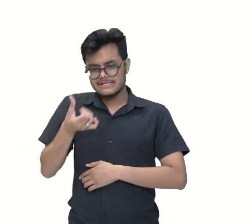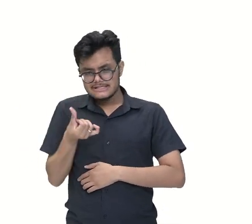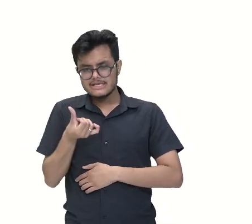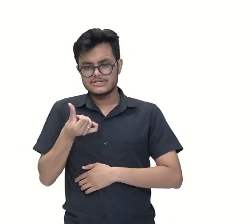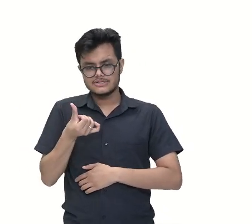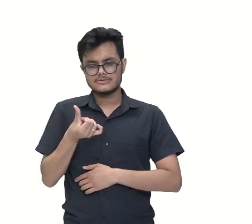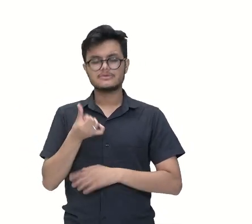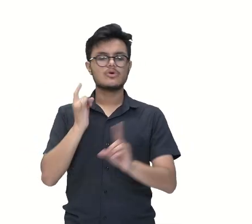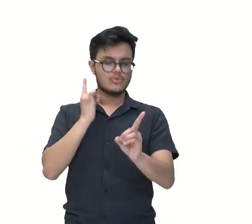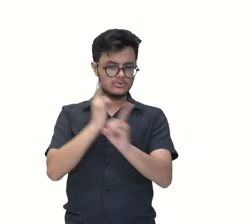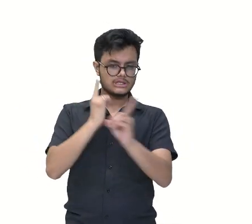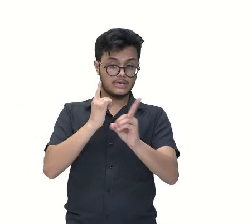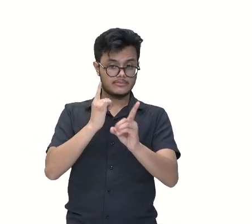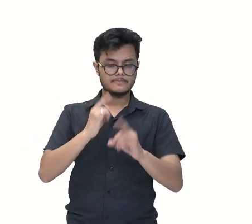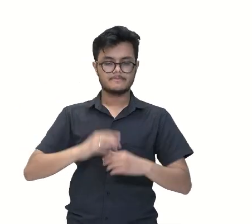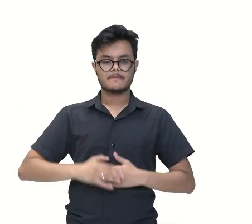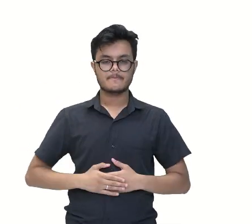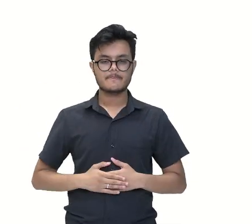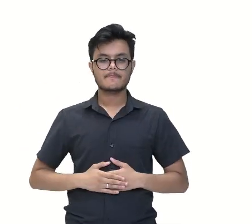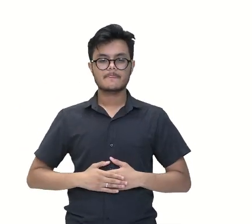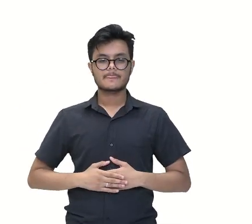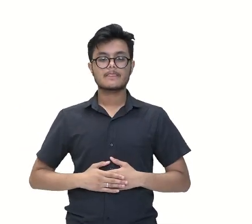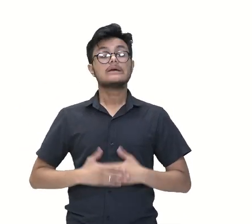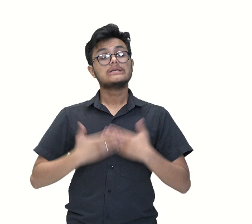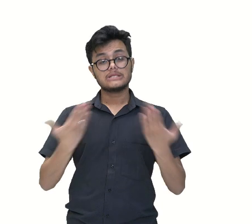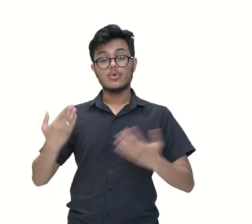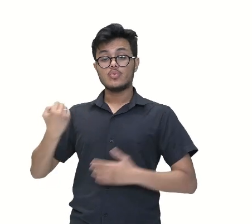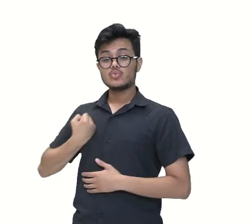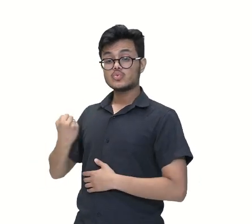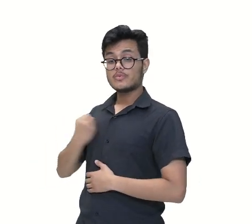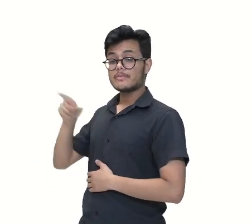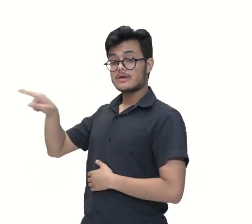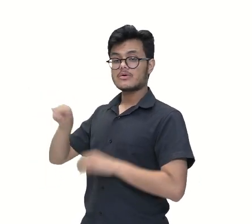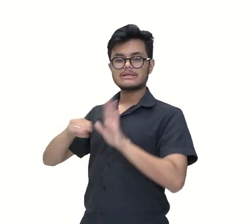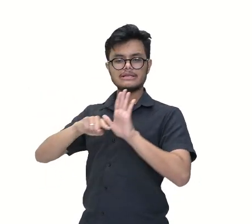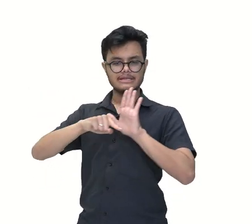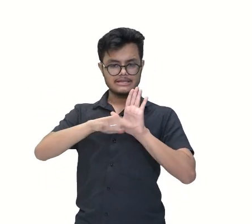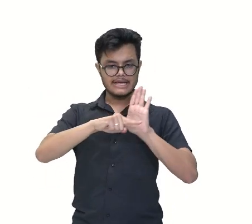Então, nós já sabemos aí que esse valor ele vai dar negativo, né?